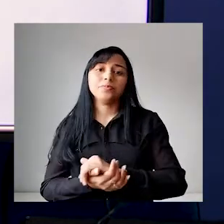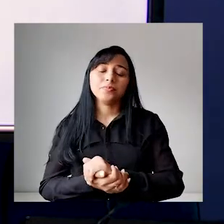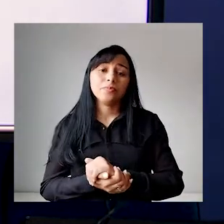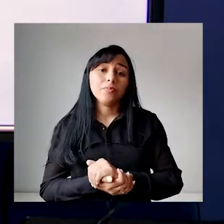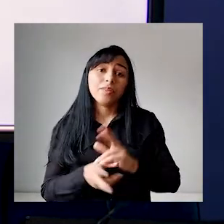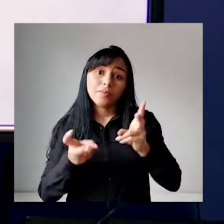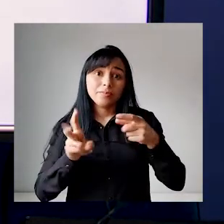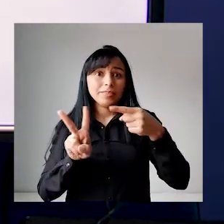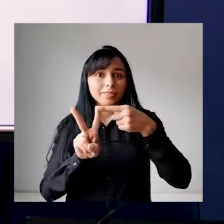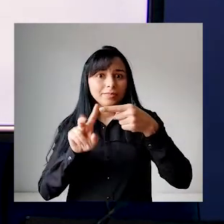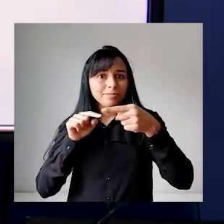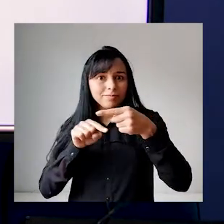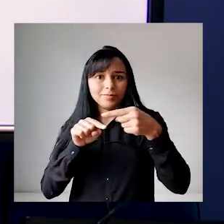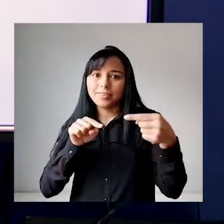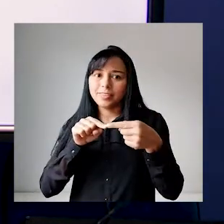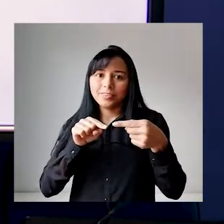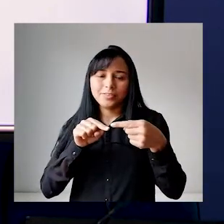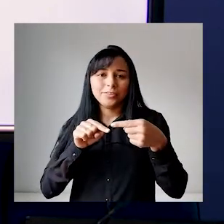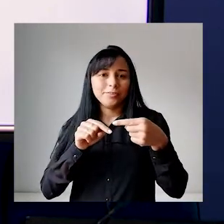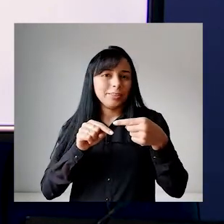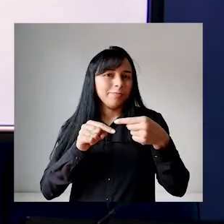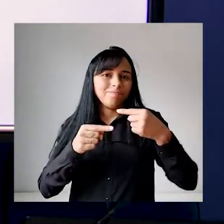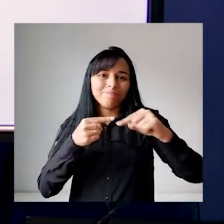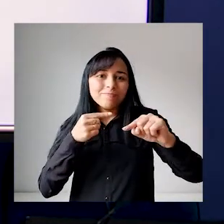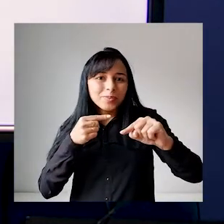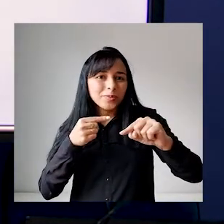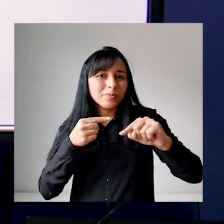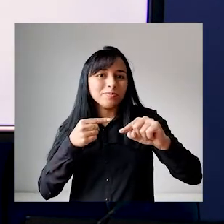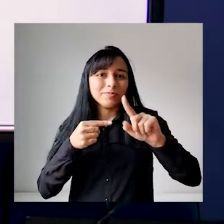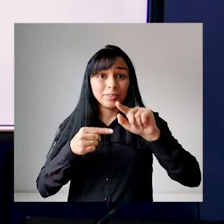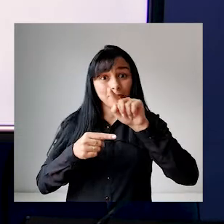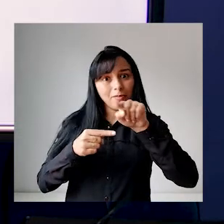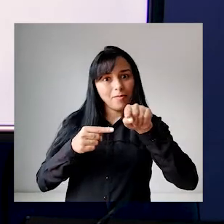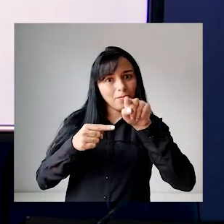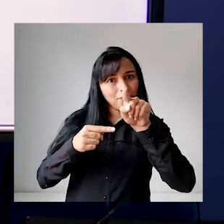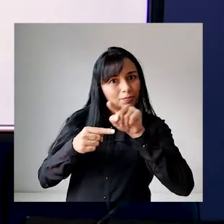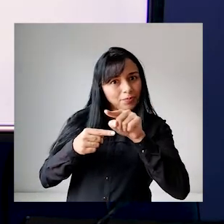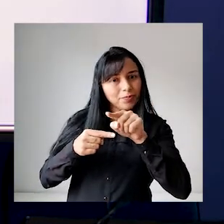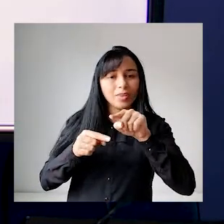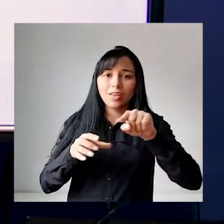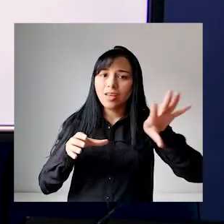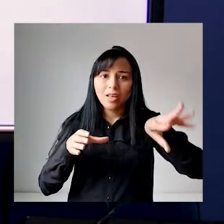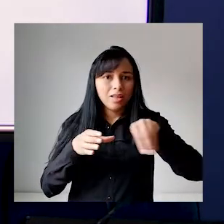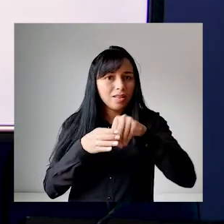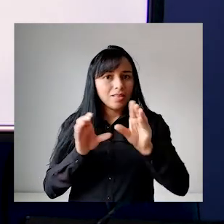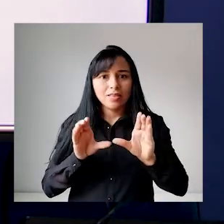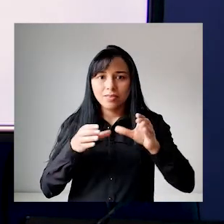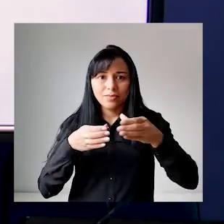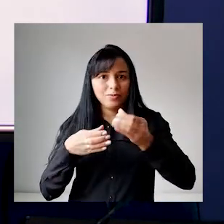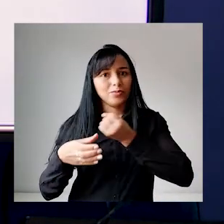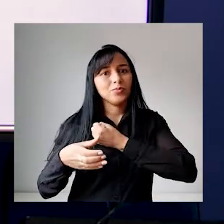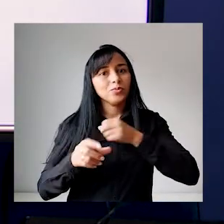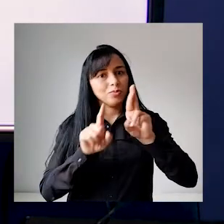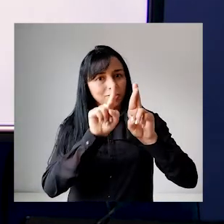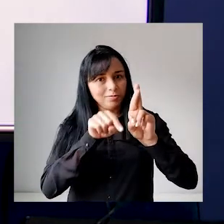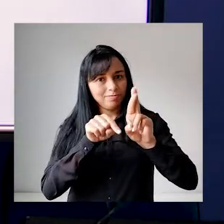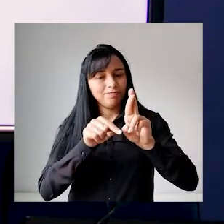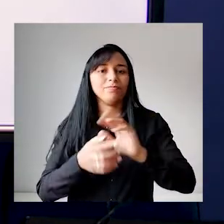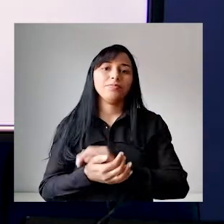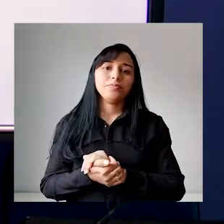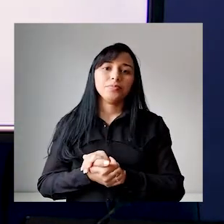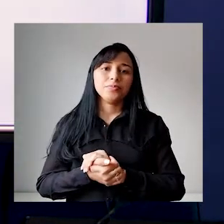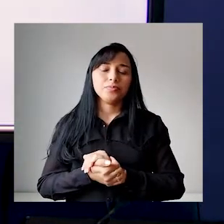número par. Logo, ela vai servir para a nossa resposta. Então, eu já vou deixar ela marcada e vou para a próxima. Raiz décima de